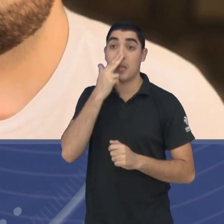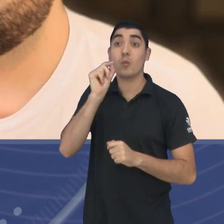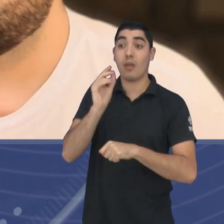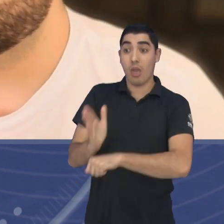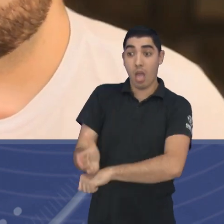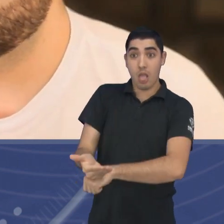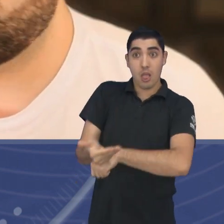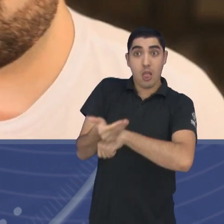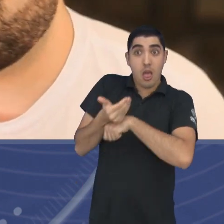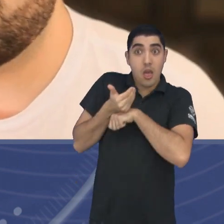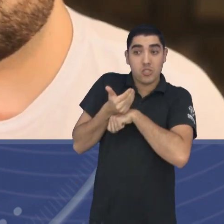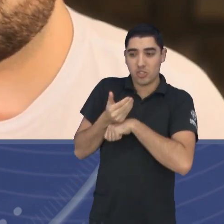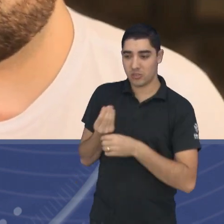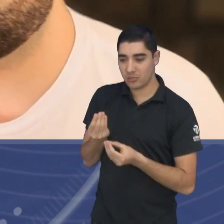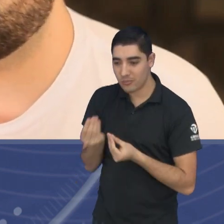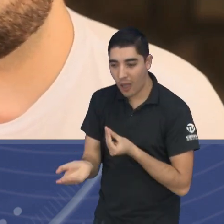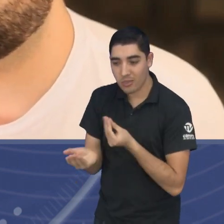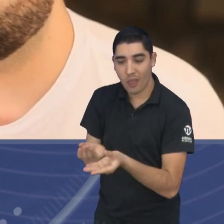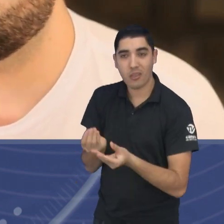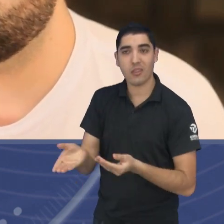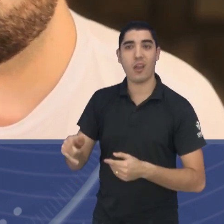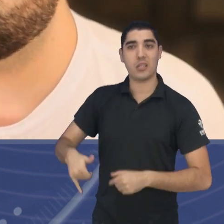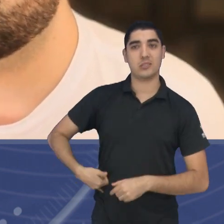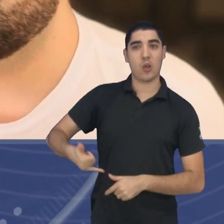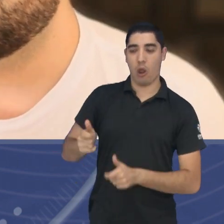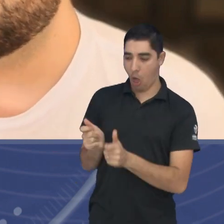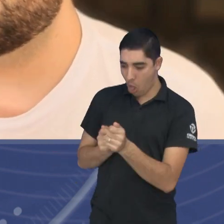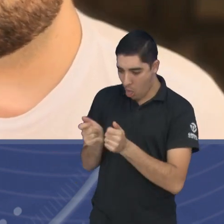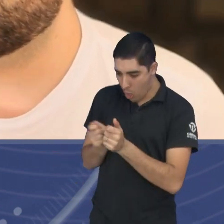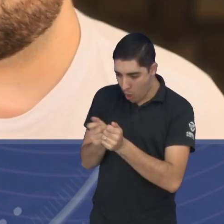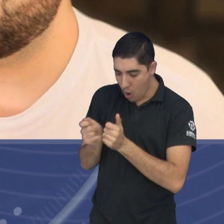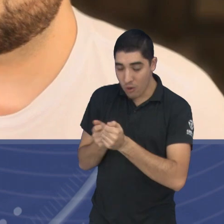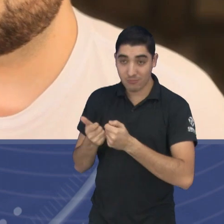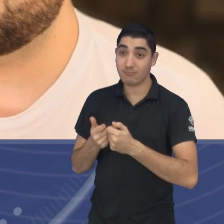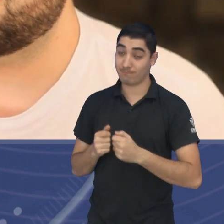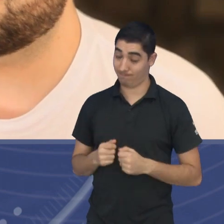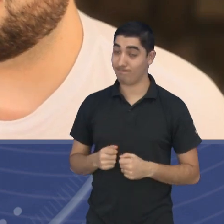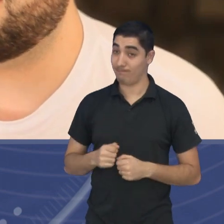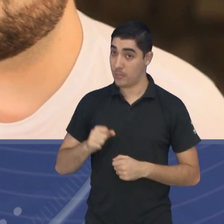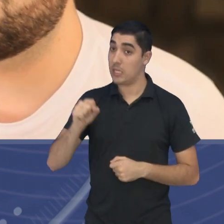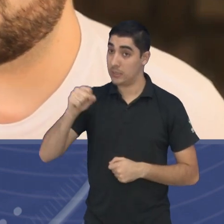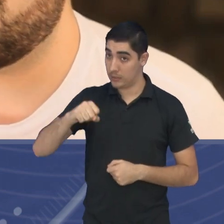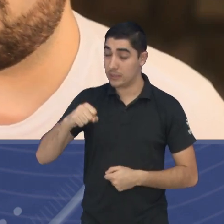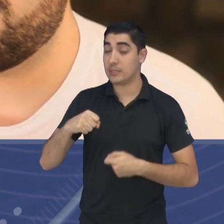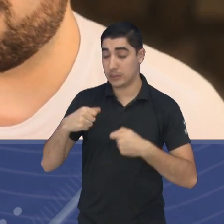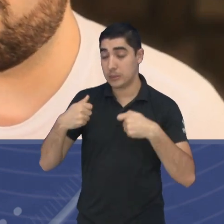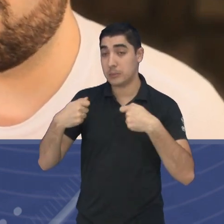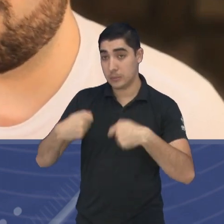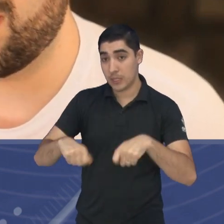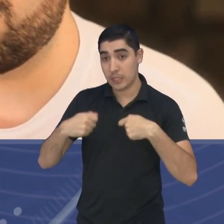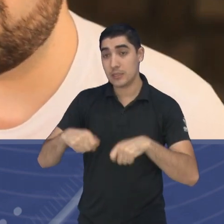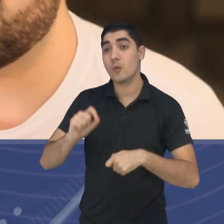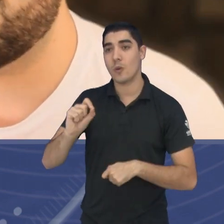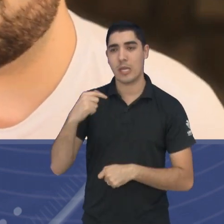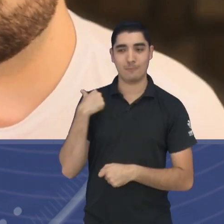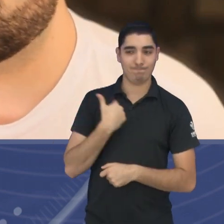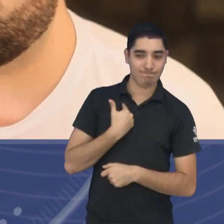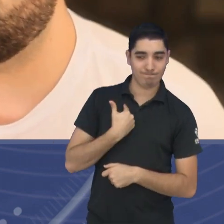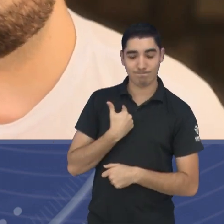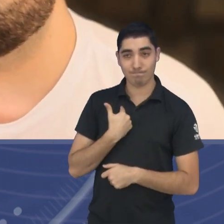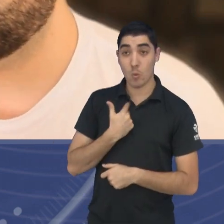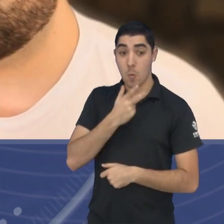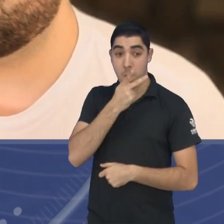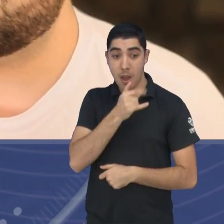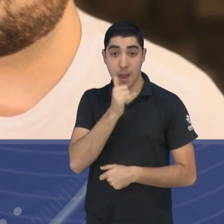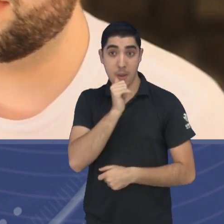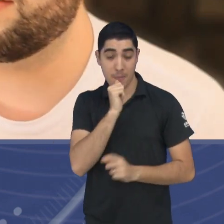mais quando o celular chega na mão da criança. Então, faz sim necessário o olhar muito atento dos